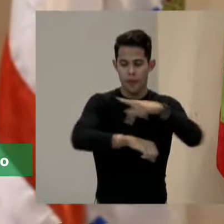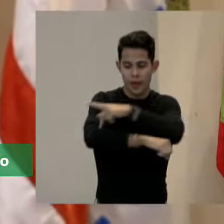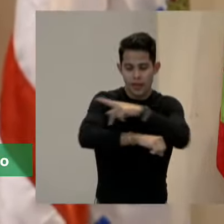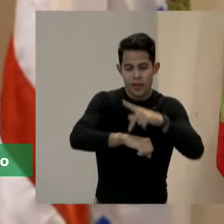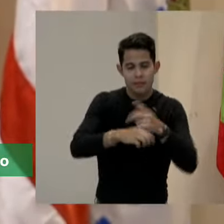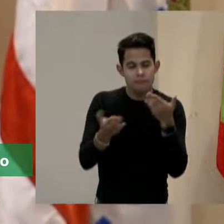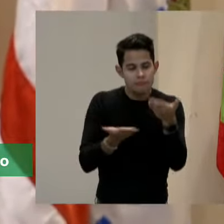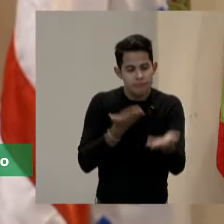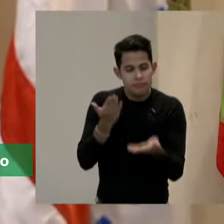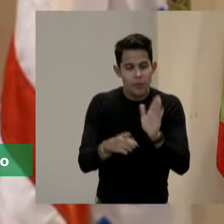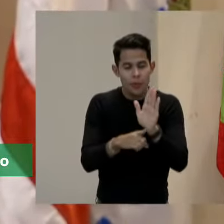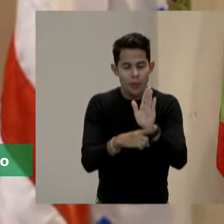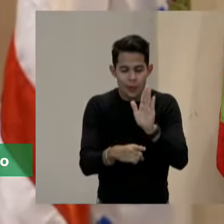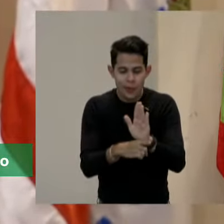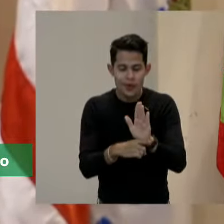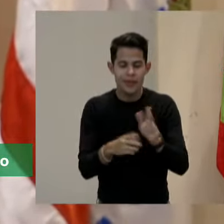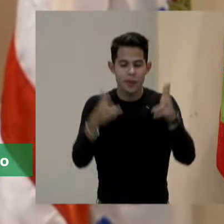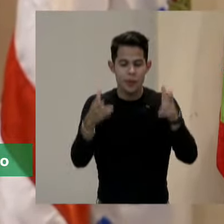outro enquanto humano.